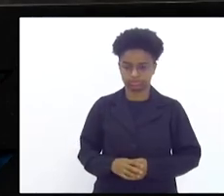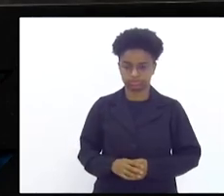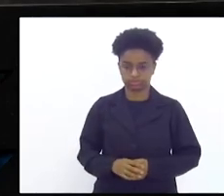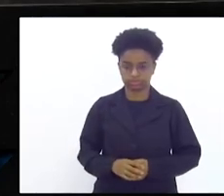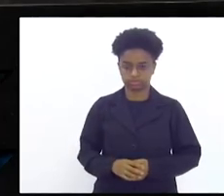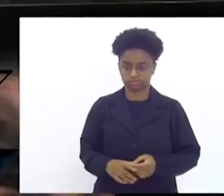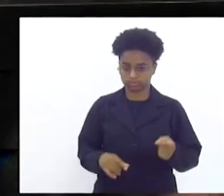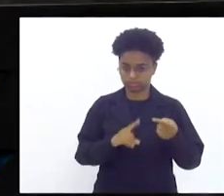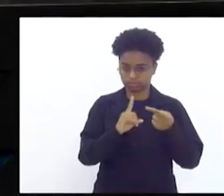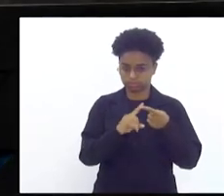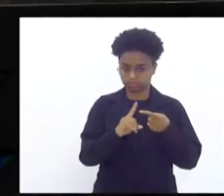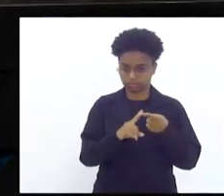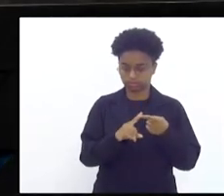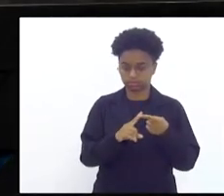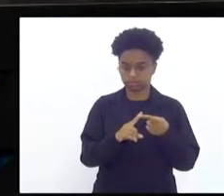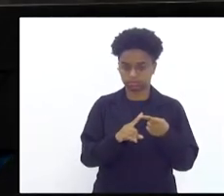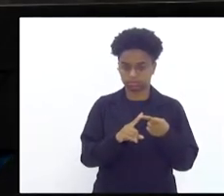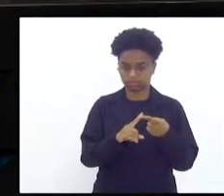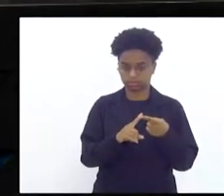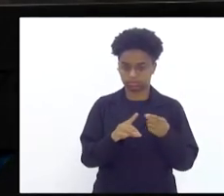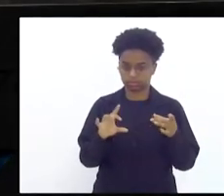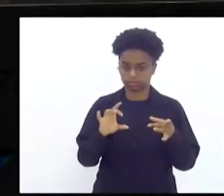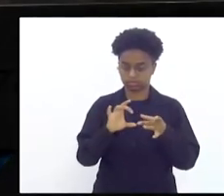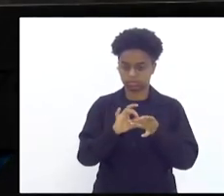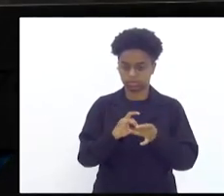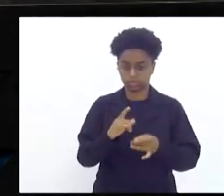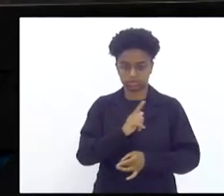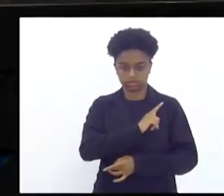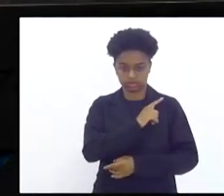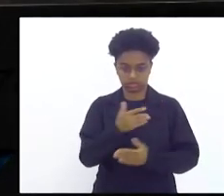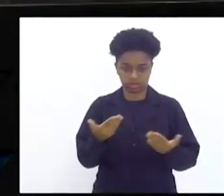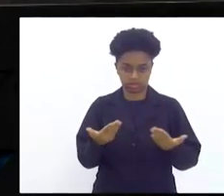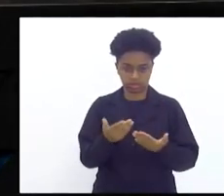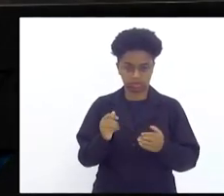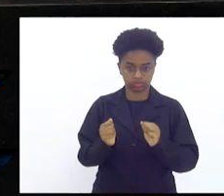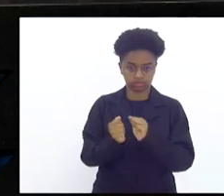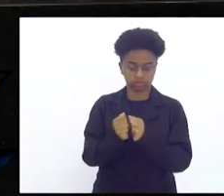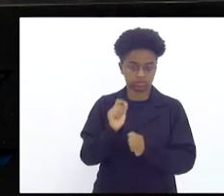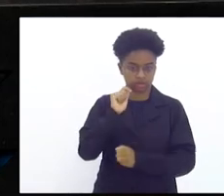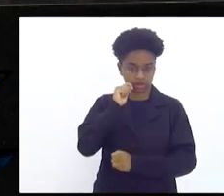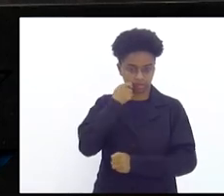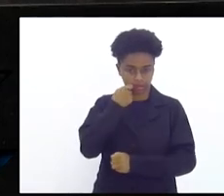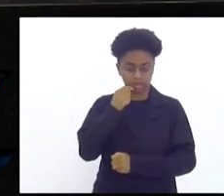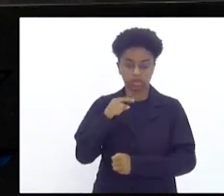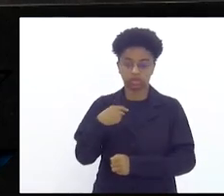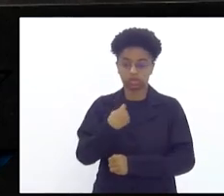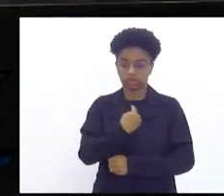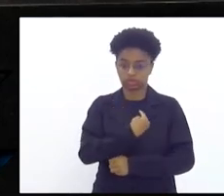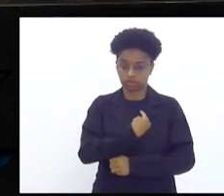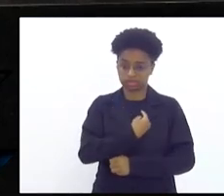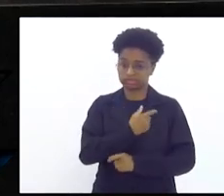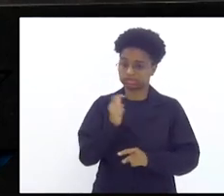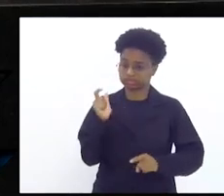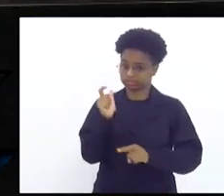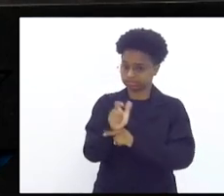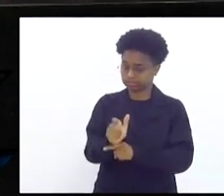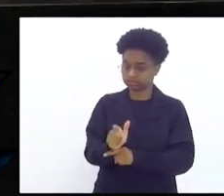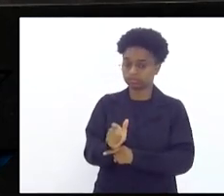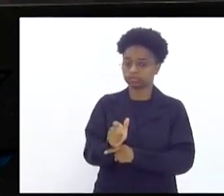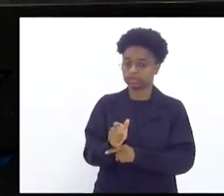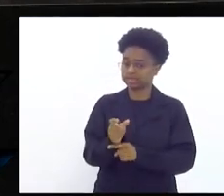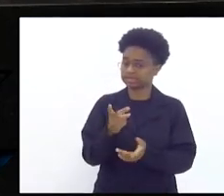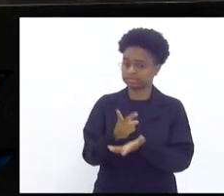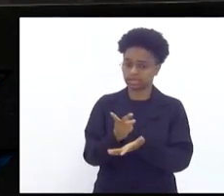ligado ao atual gestão da prefeitura com Eduardo Paes na qual nós somos muito críticos somos críticos